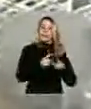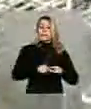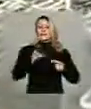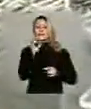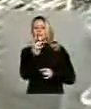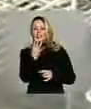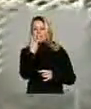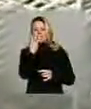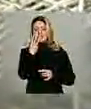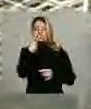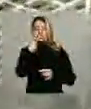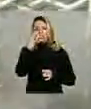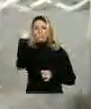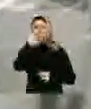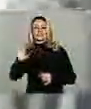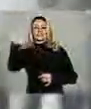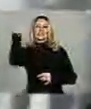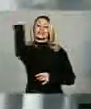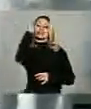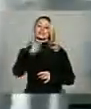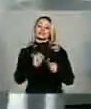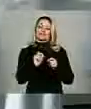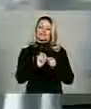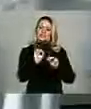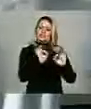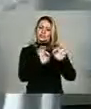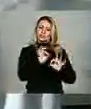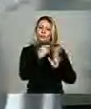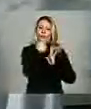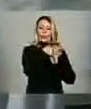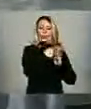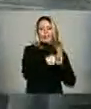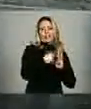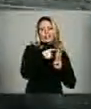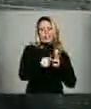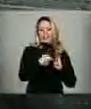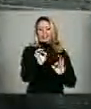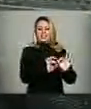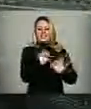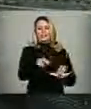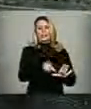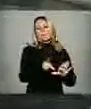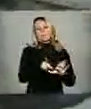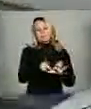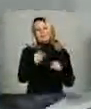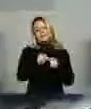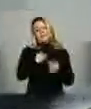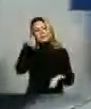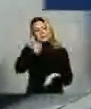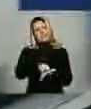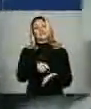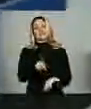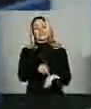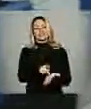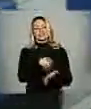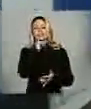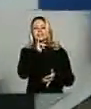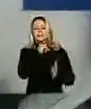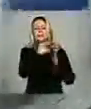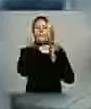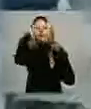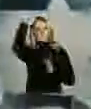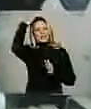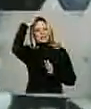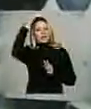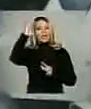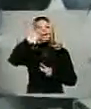apenas 3 estados brasileiros realizam as 3 fases que o teste do pezinho exige. São eles Paraná,